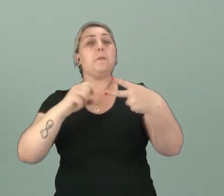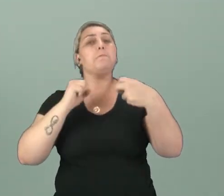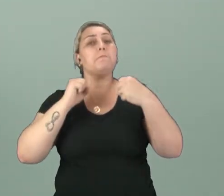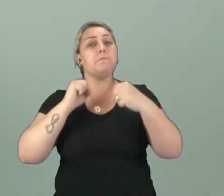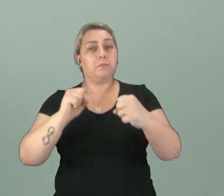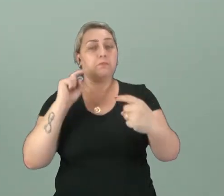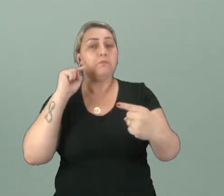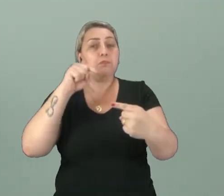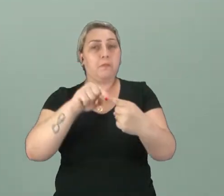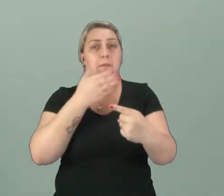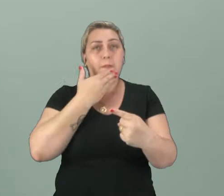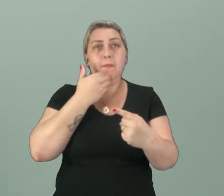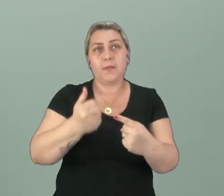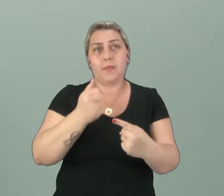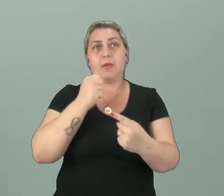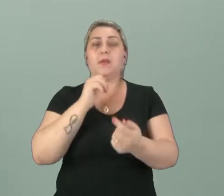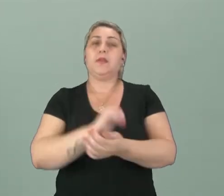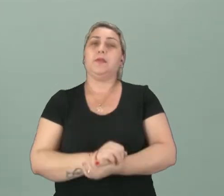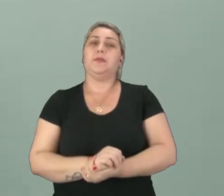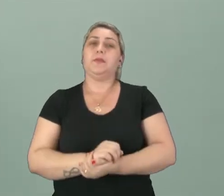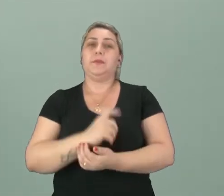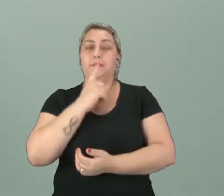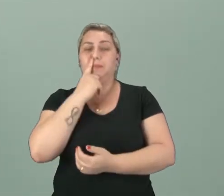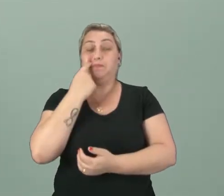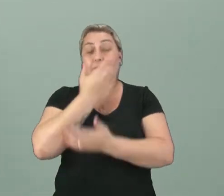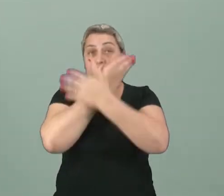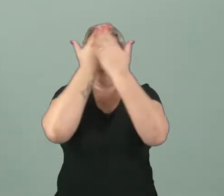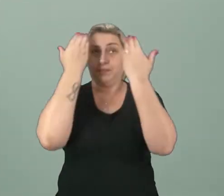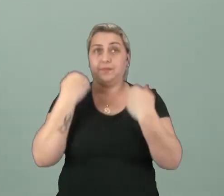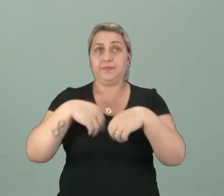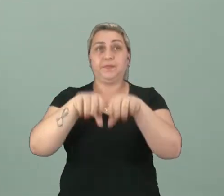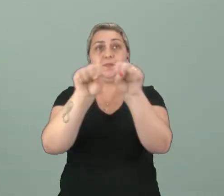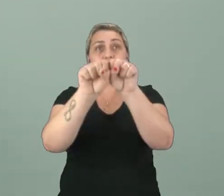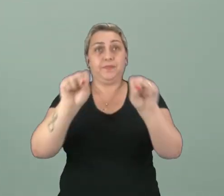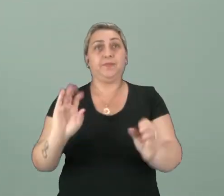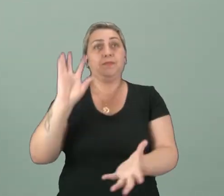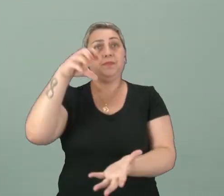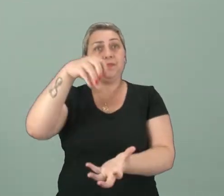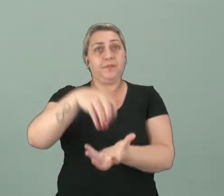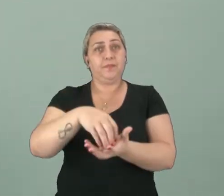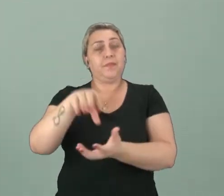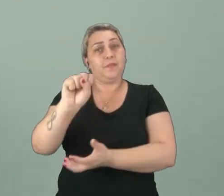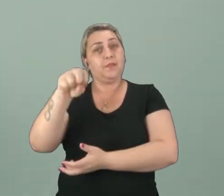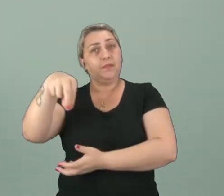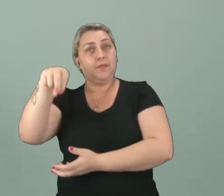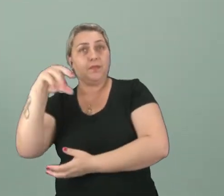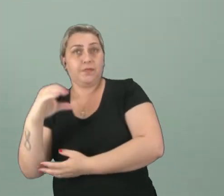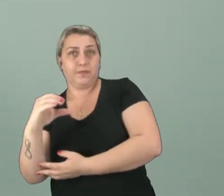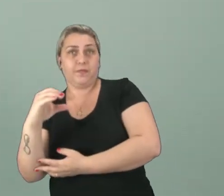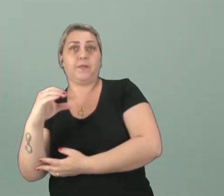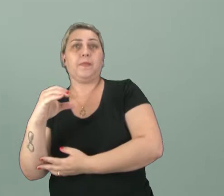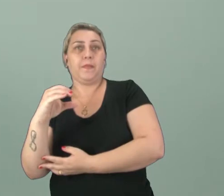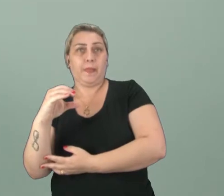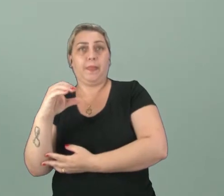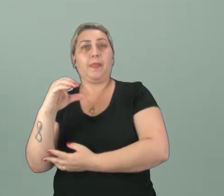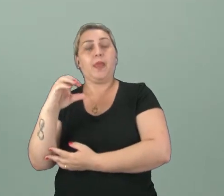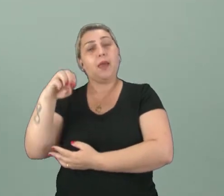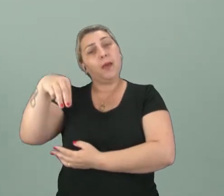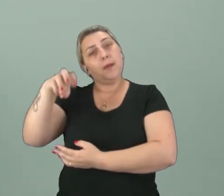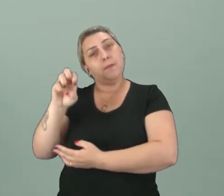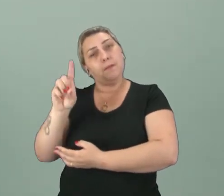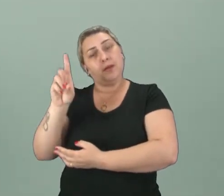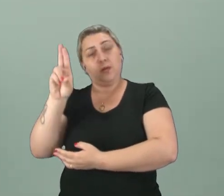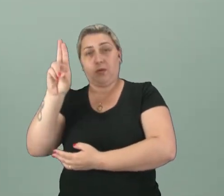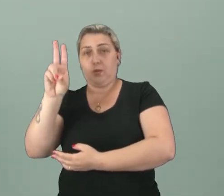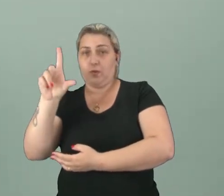possam ser melhor desempenhadas. E aí a gente não esquece que o central vai ser o encéfalo e a medula espinhal, vai ser